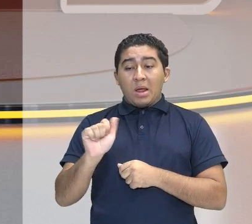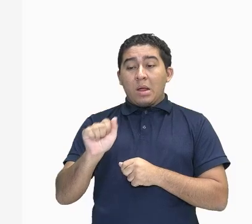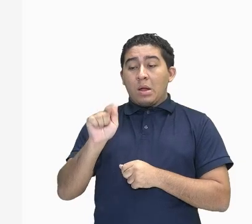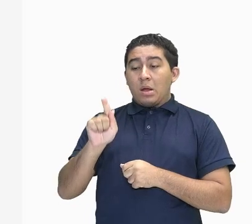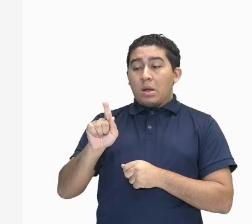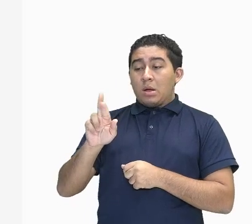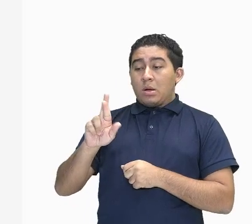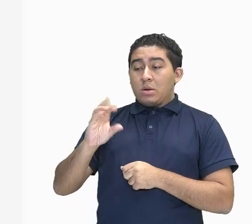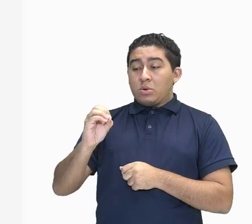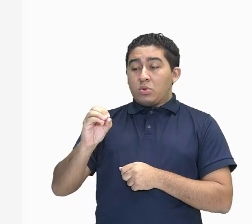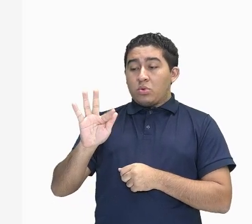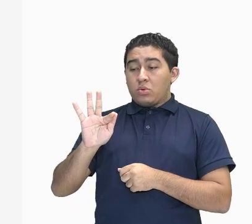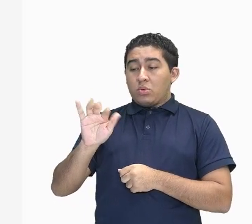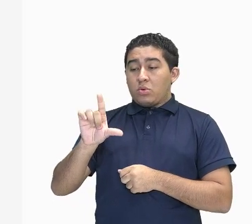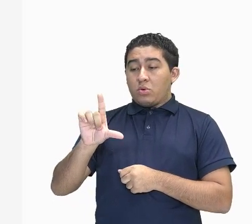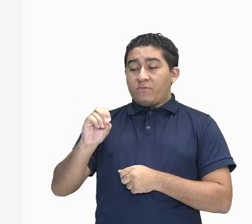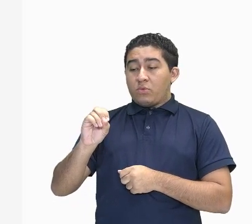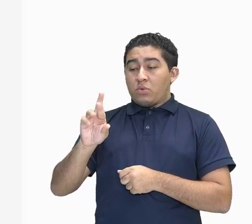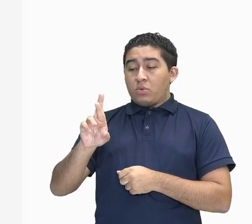agroflorestais, que tem a sigla